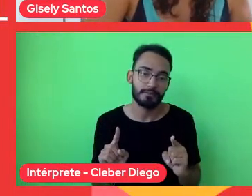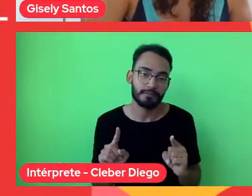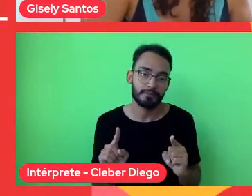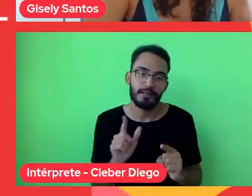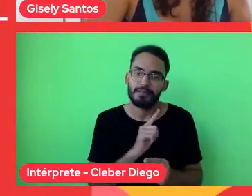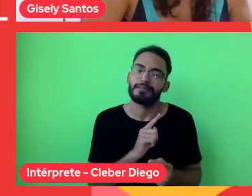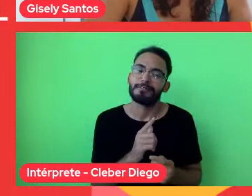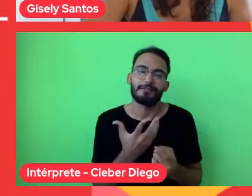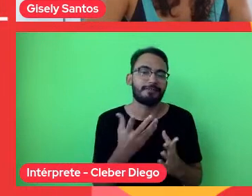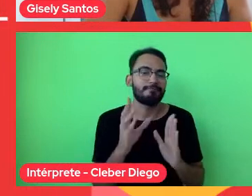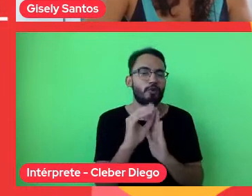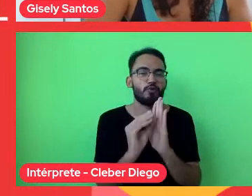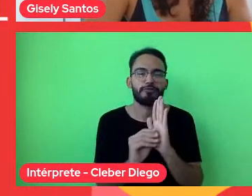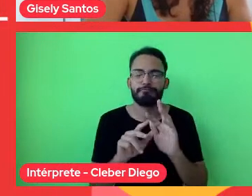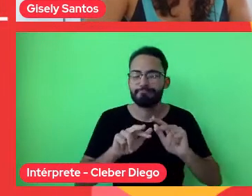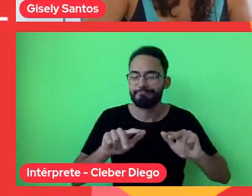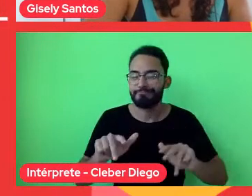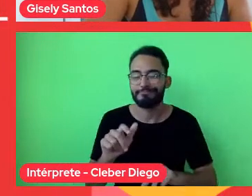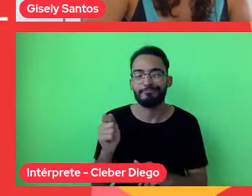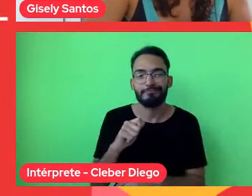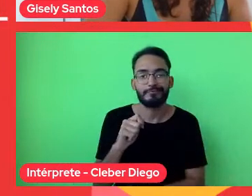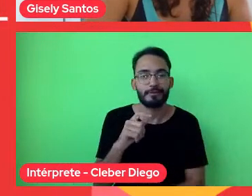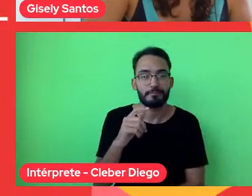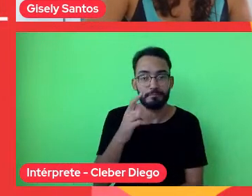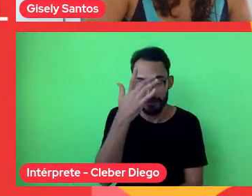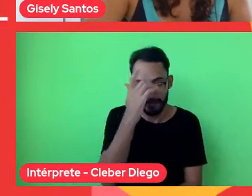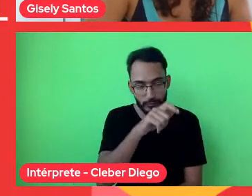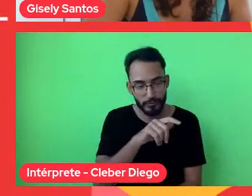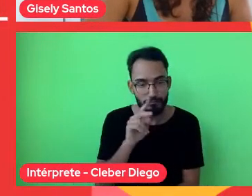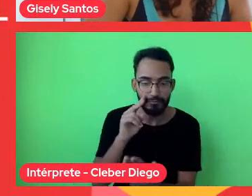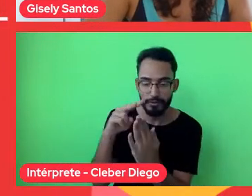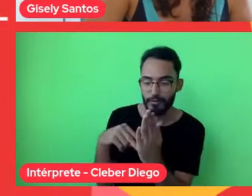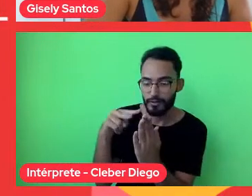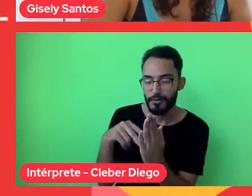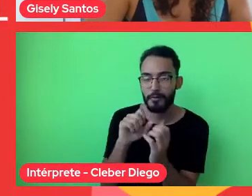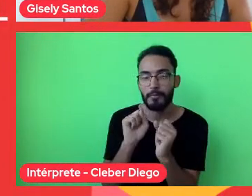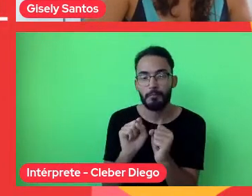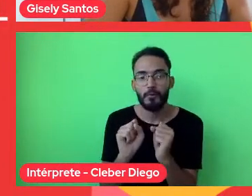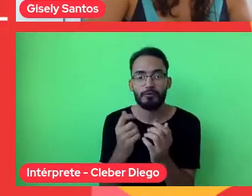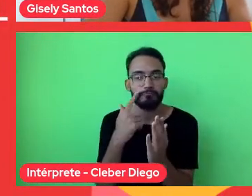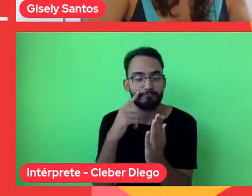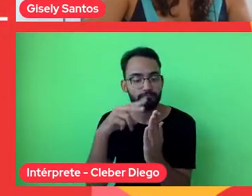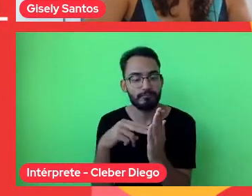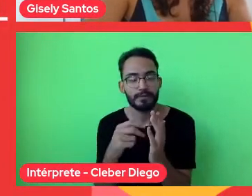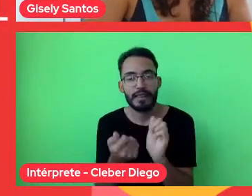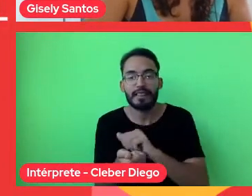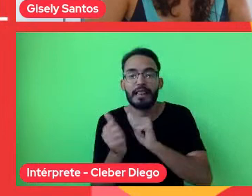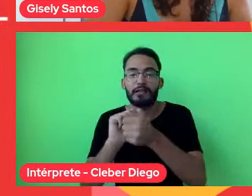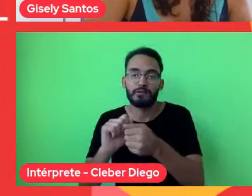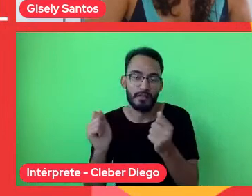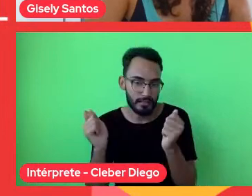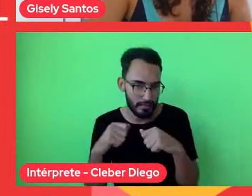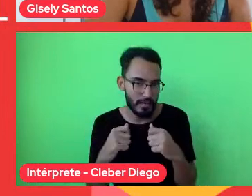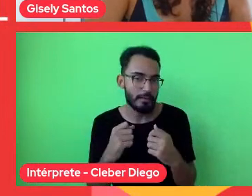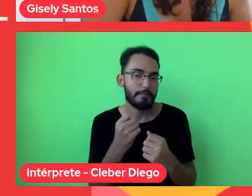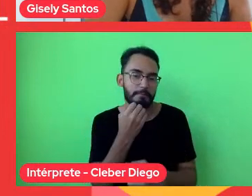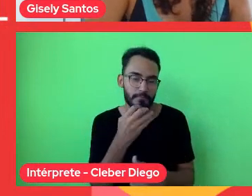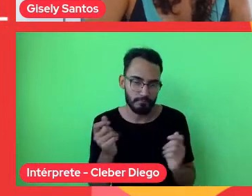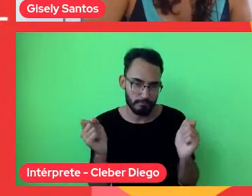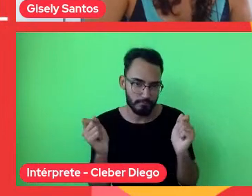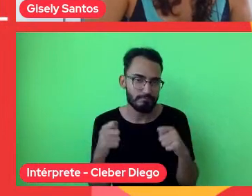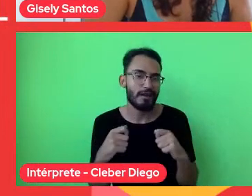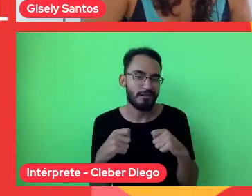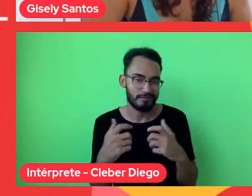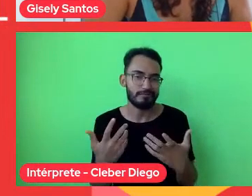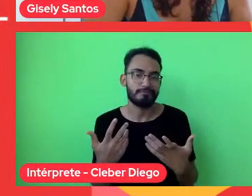monte de conteúdo para o facilitador ler, então em um outro momento, se ele quiser, sei lá, jogar aquele conteúdo, traduzir, então acho que tem bastante